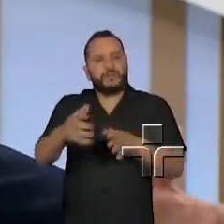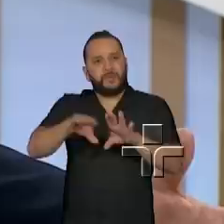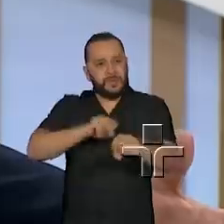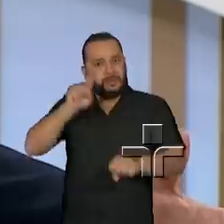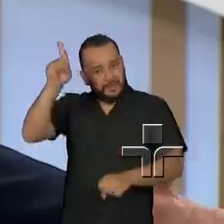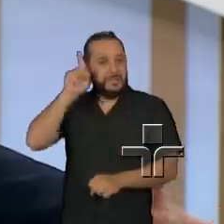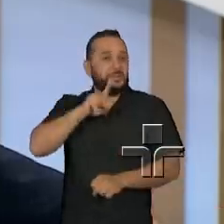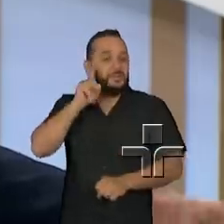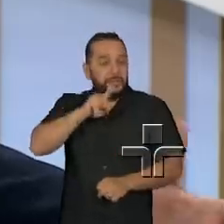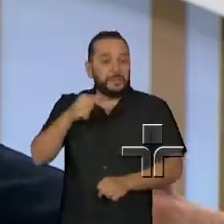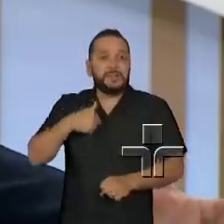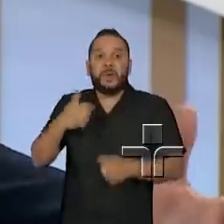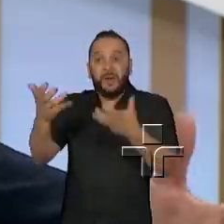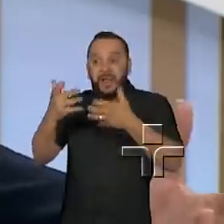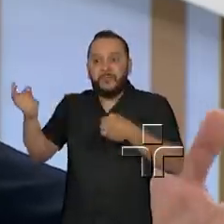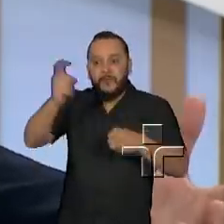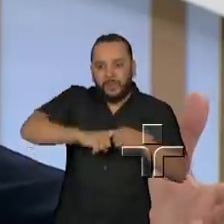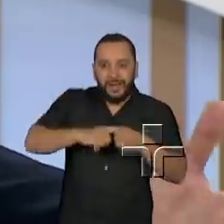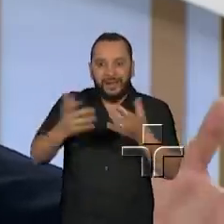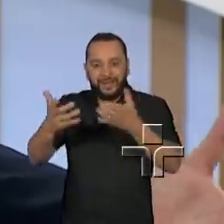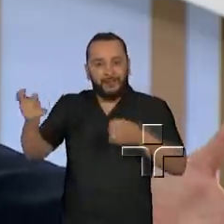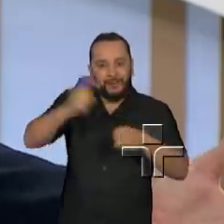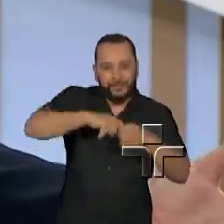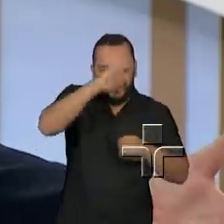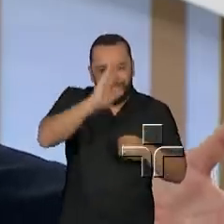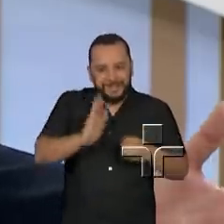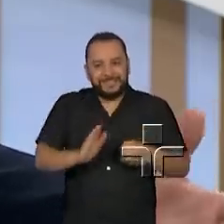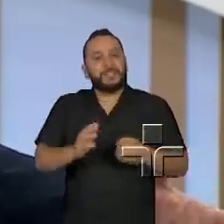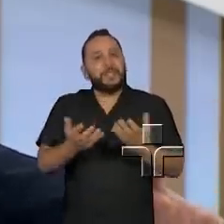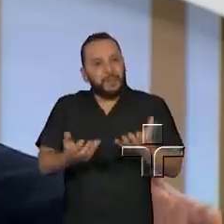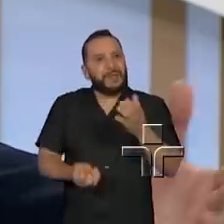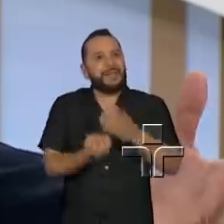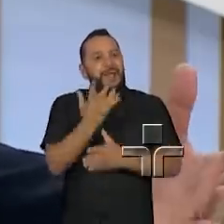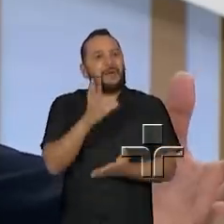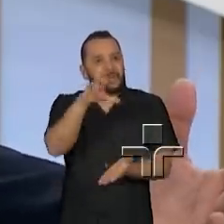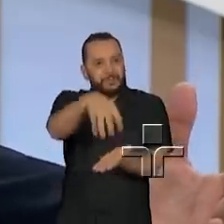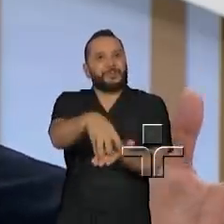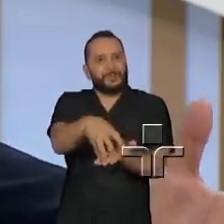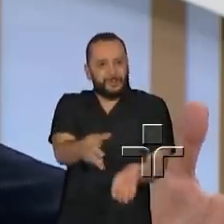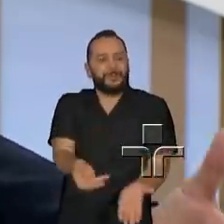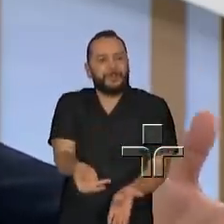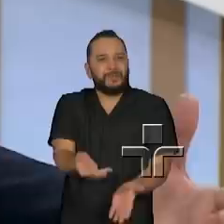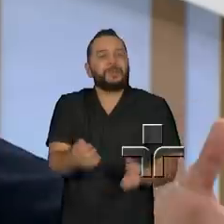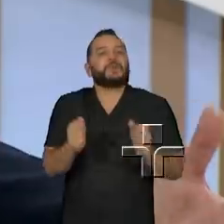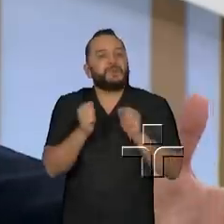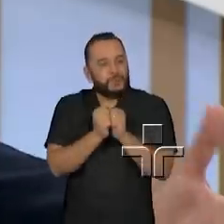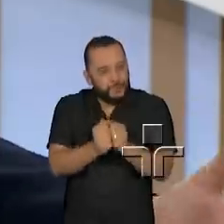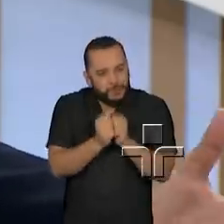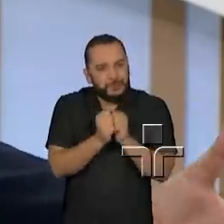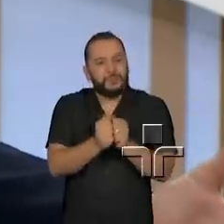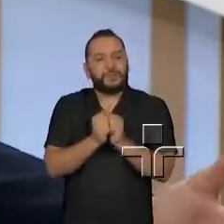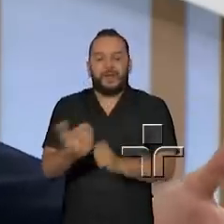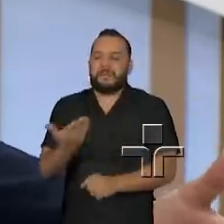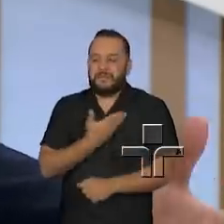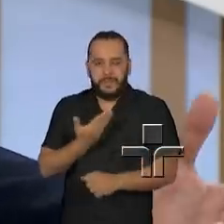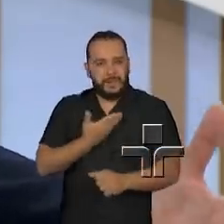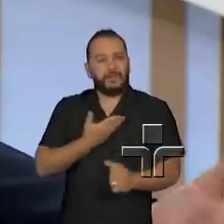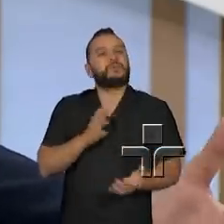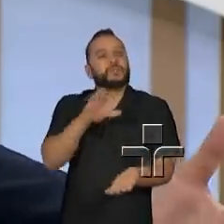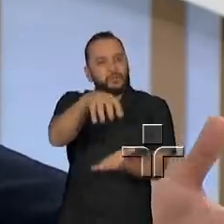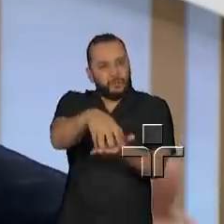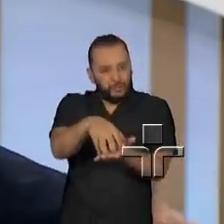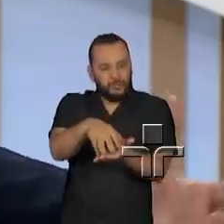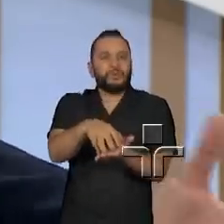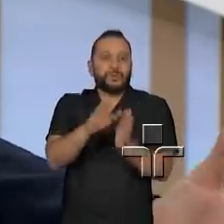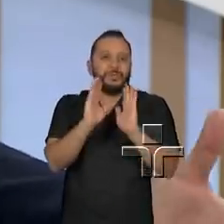desde o primeiro dia eu queria voltar e fazer parte da construção de um instituto. E junto com meus bravos e bravas colegas do Instituto do Cérebro,